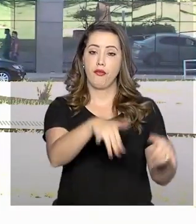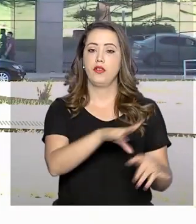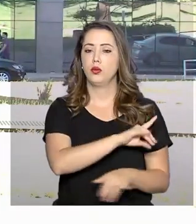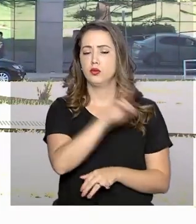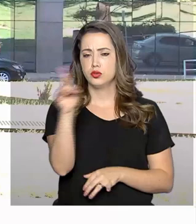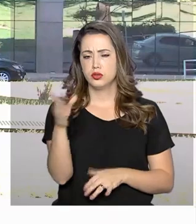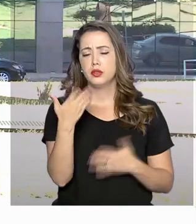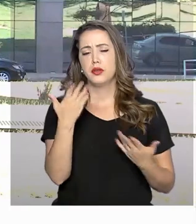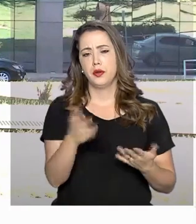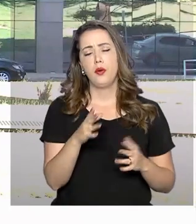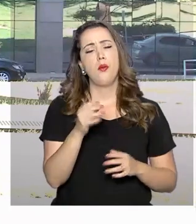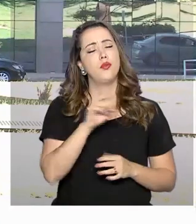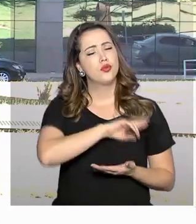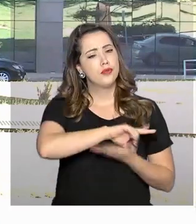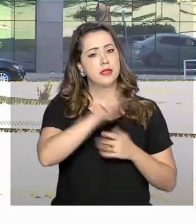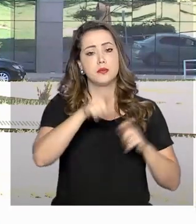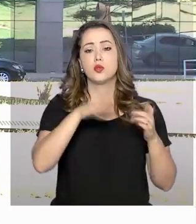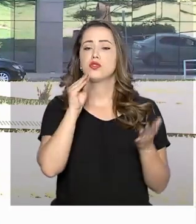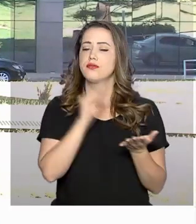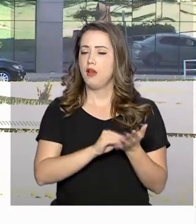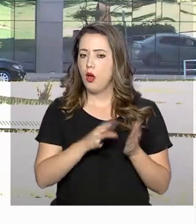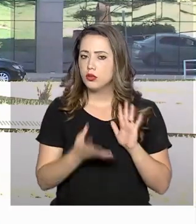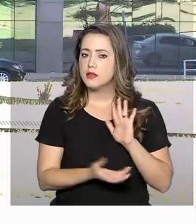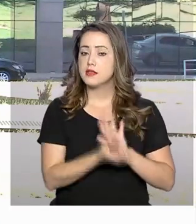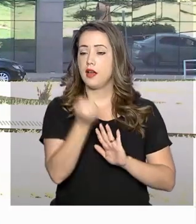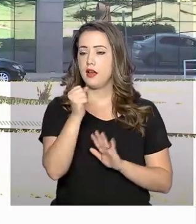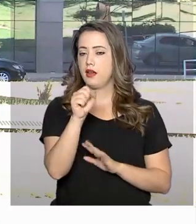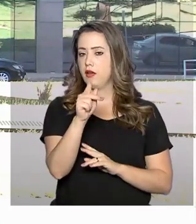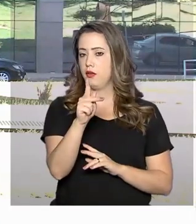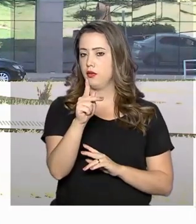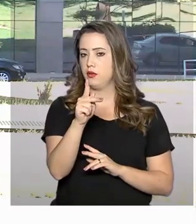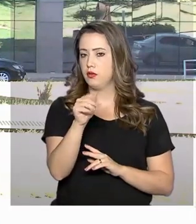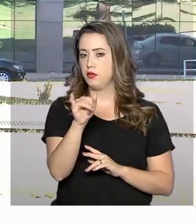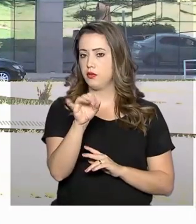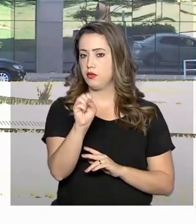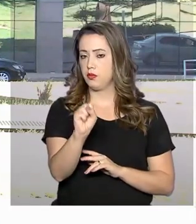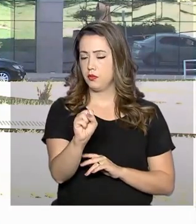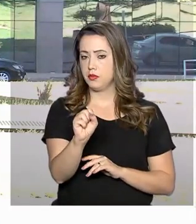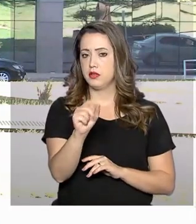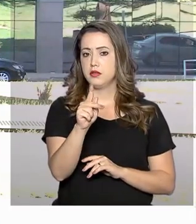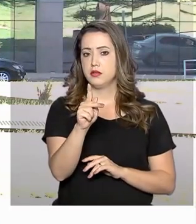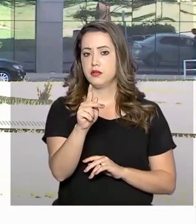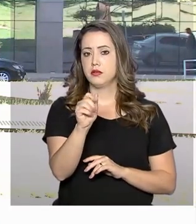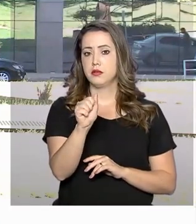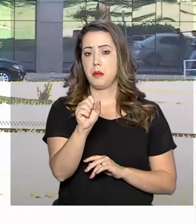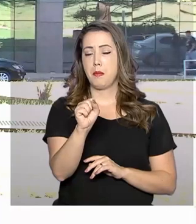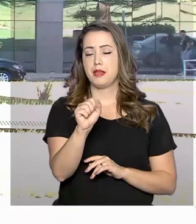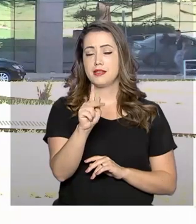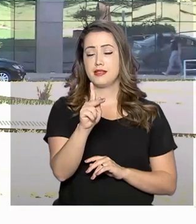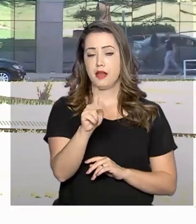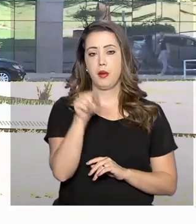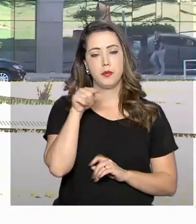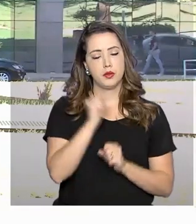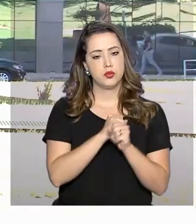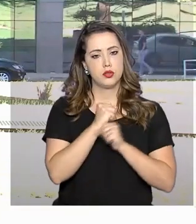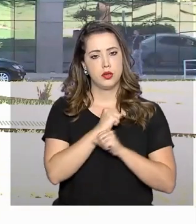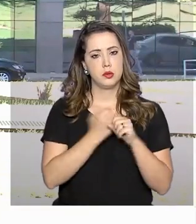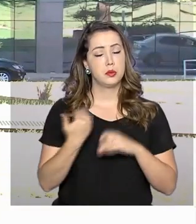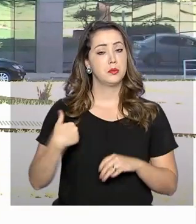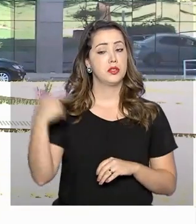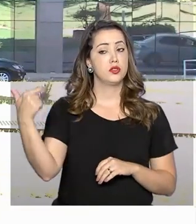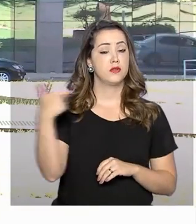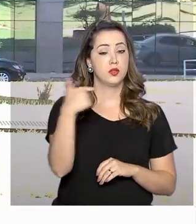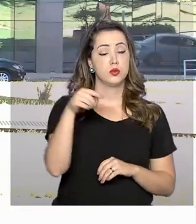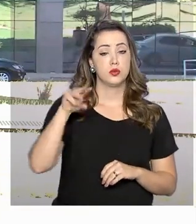beneficiários ainda não sacaram o abono salarial do PIS-PASEP 2018-2019. São mais de 22